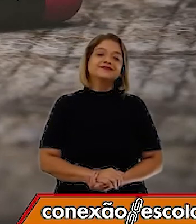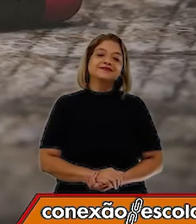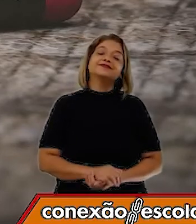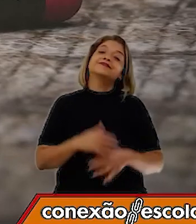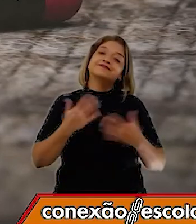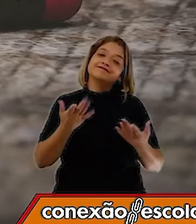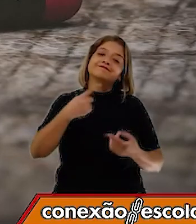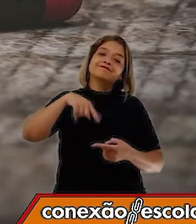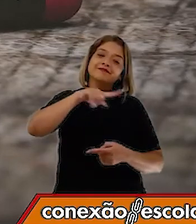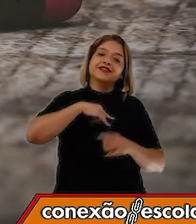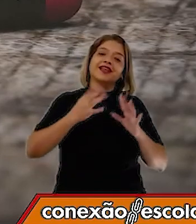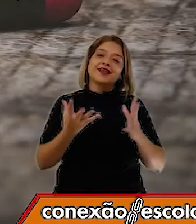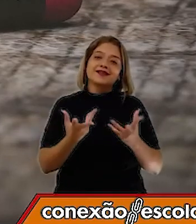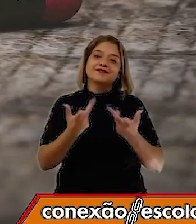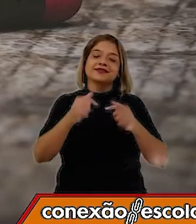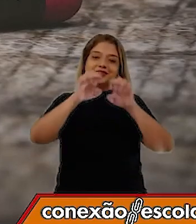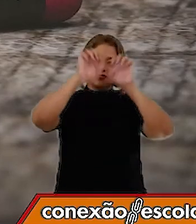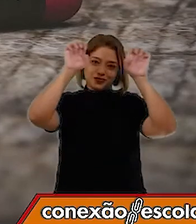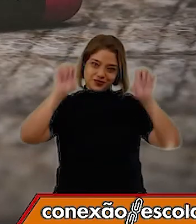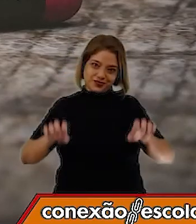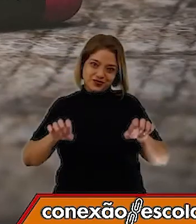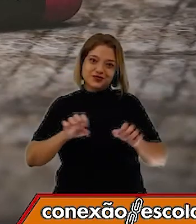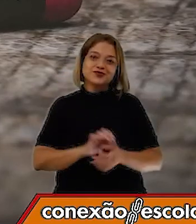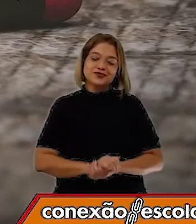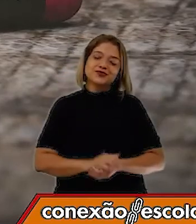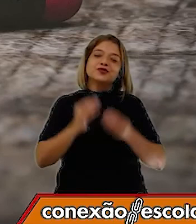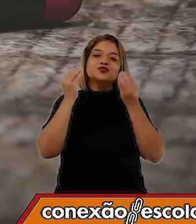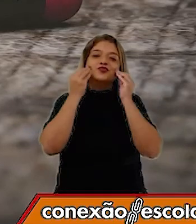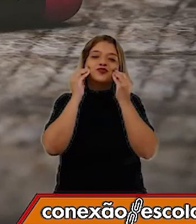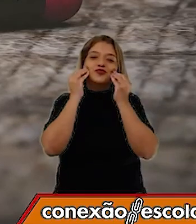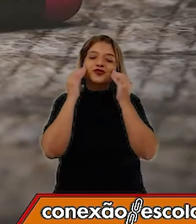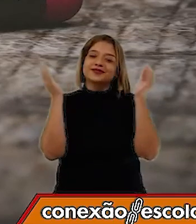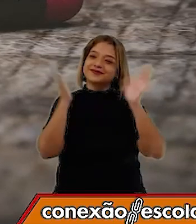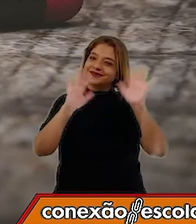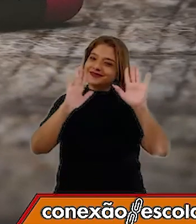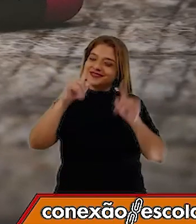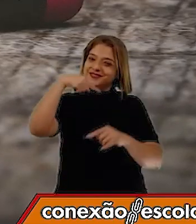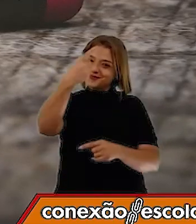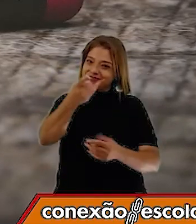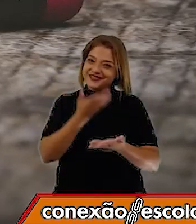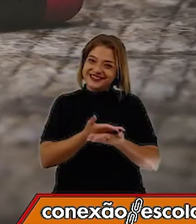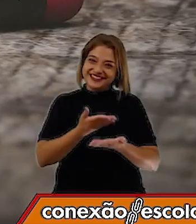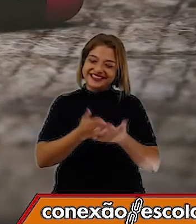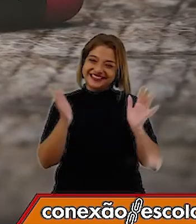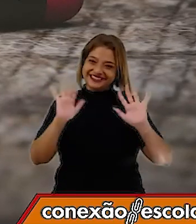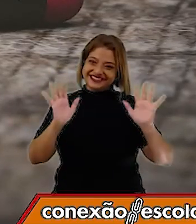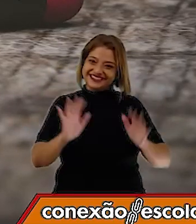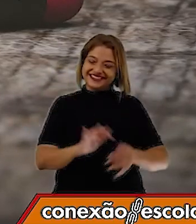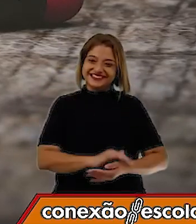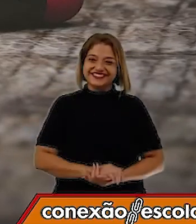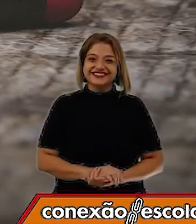Essa é a nossa habilidade estruturante. Um beijo e até a próxima. Tchau, tchau.